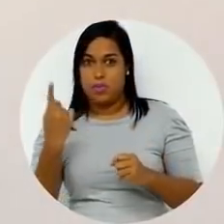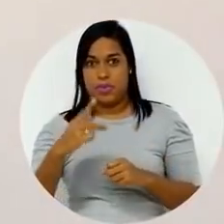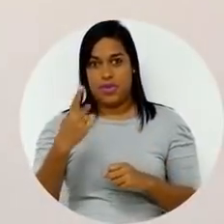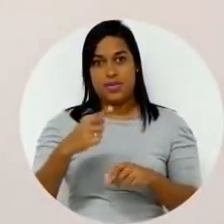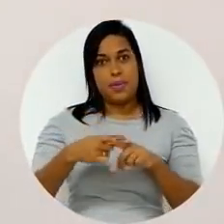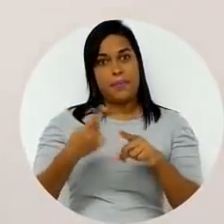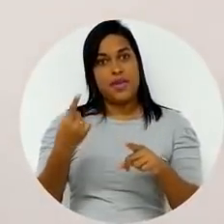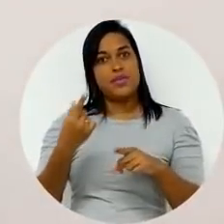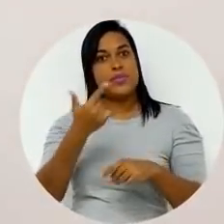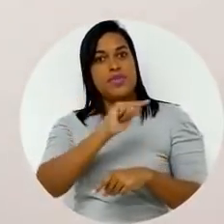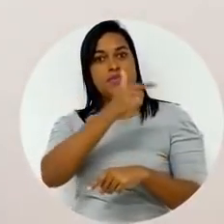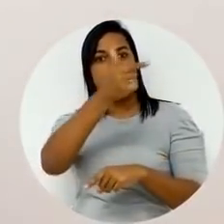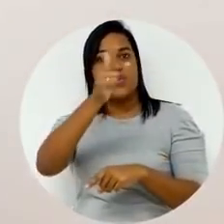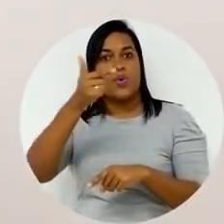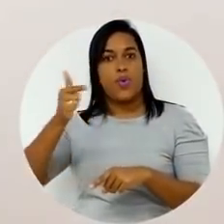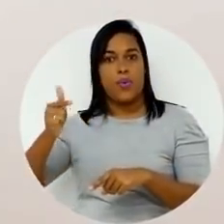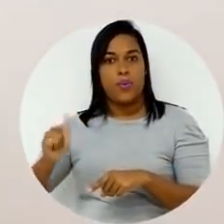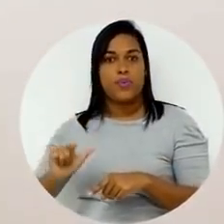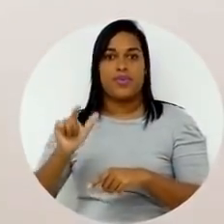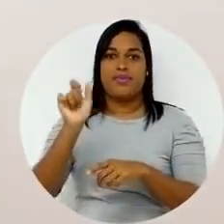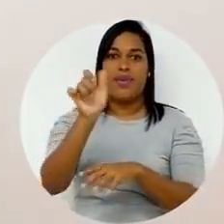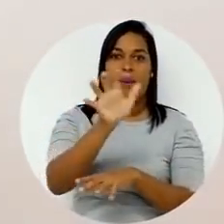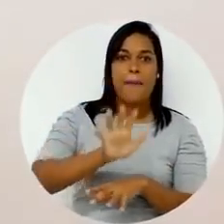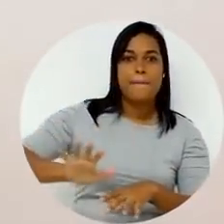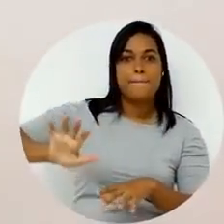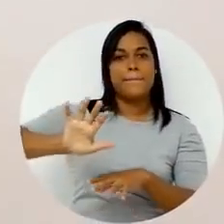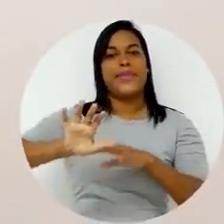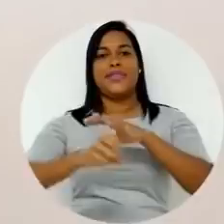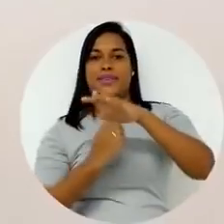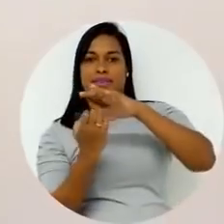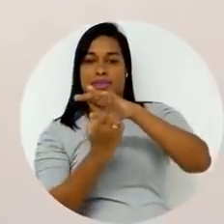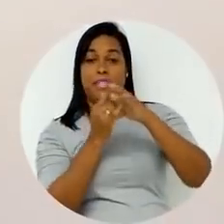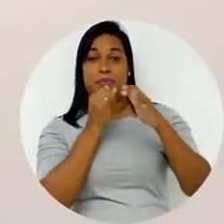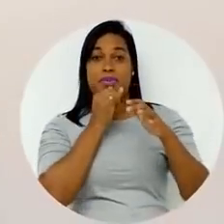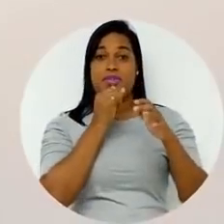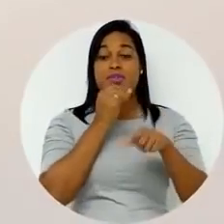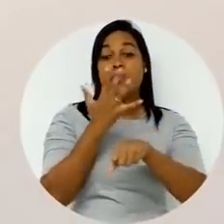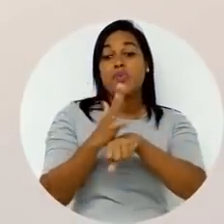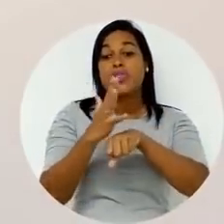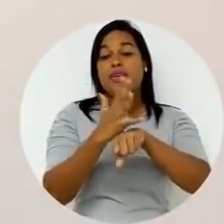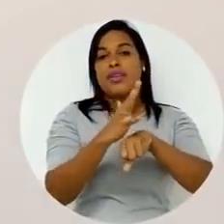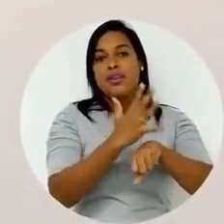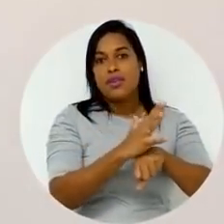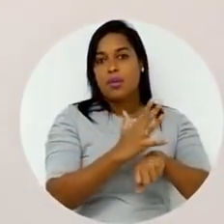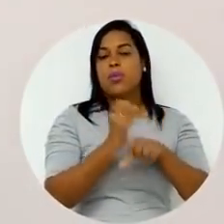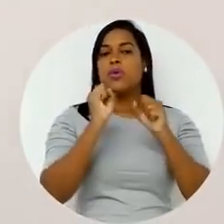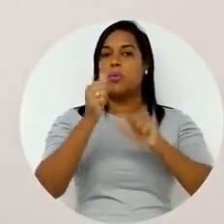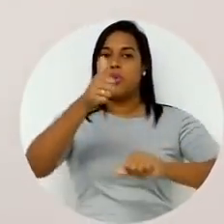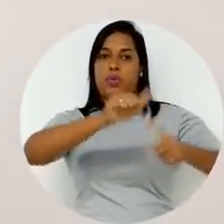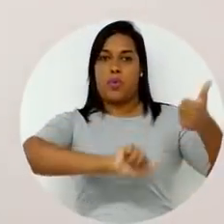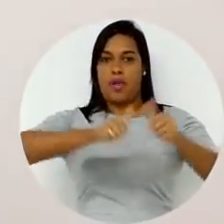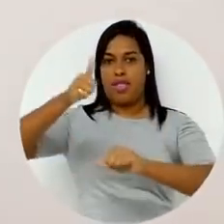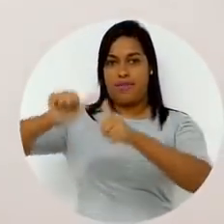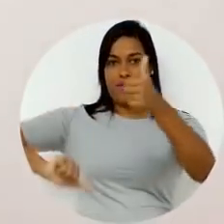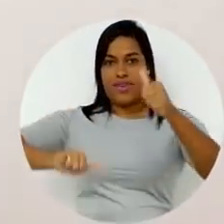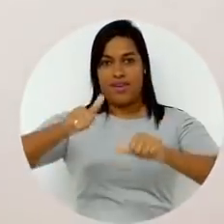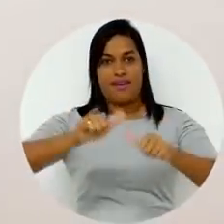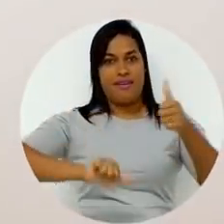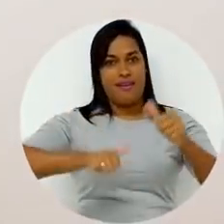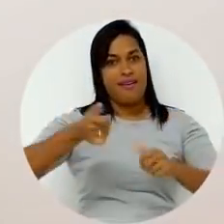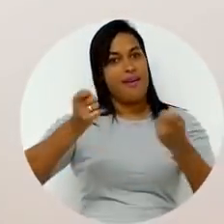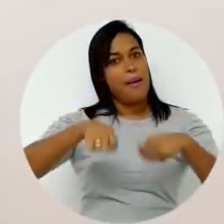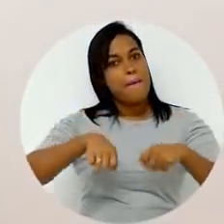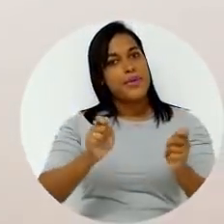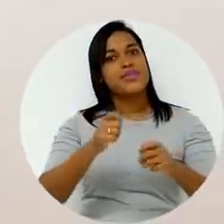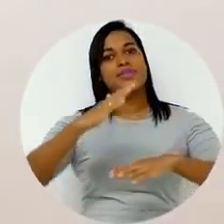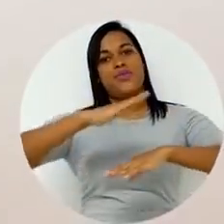área, mas também para as demais áreas na empresa. Por exemplo, um programa de treinamento pode qualificar, pode